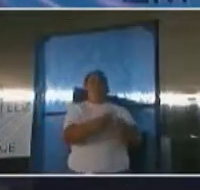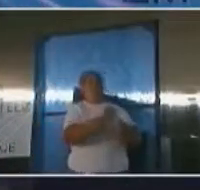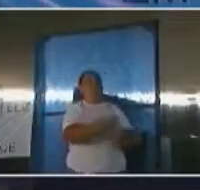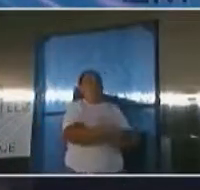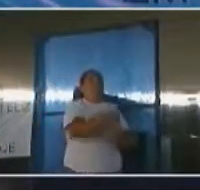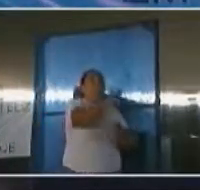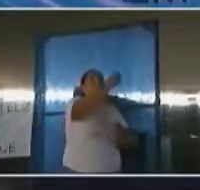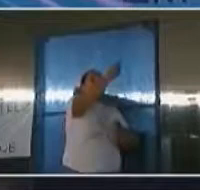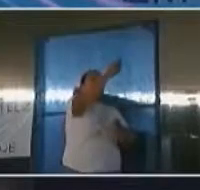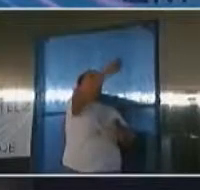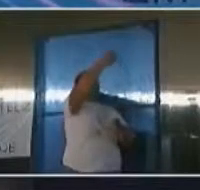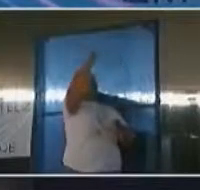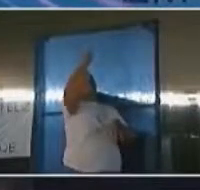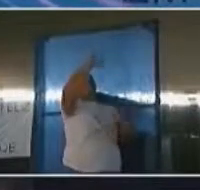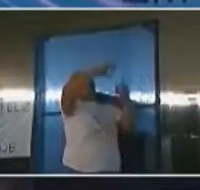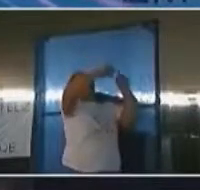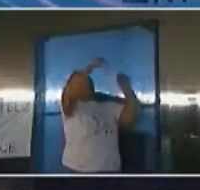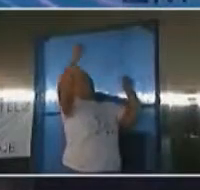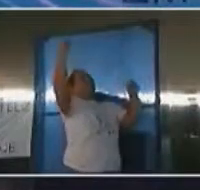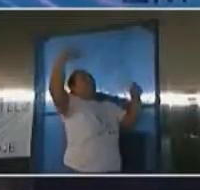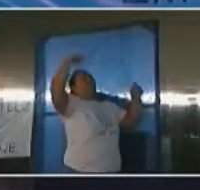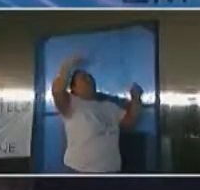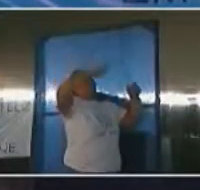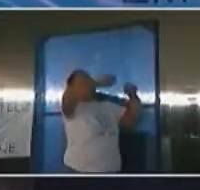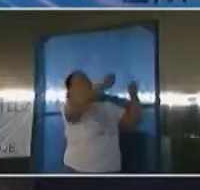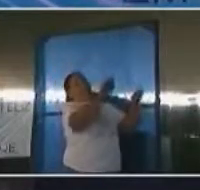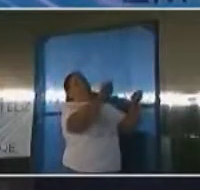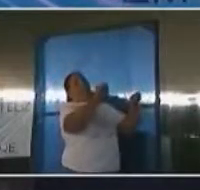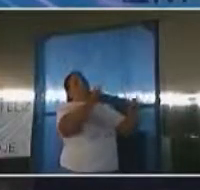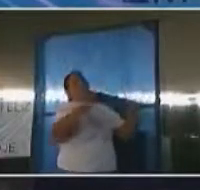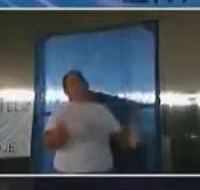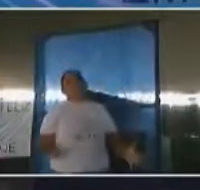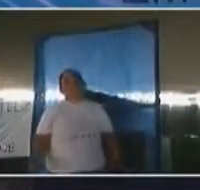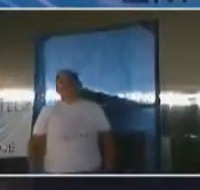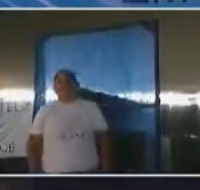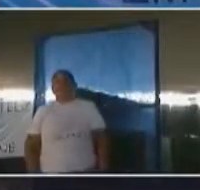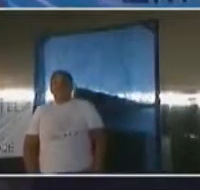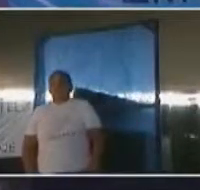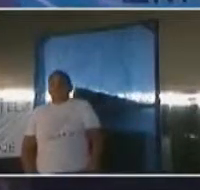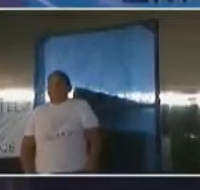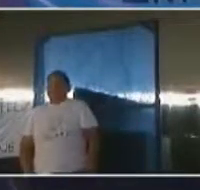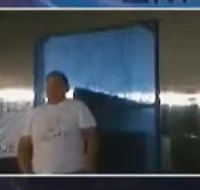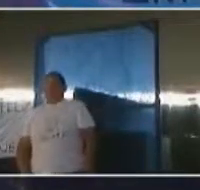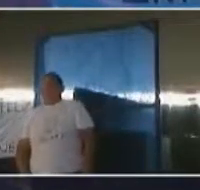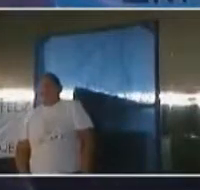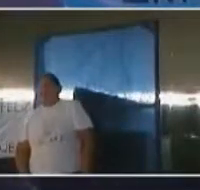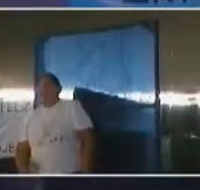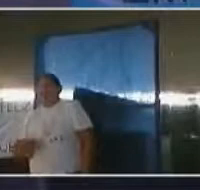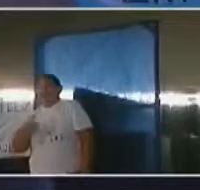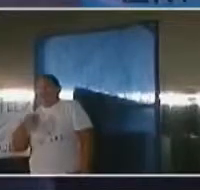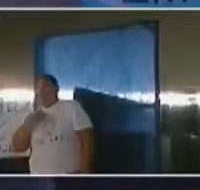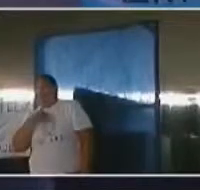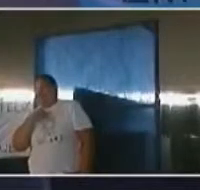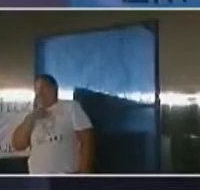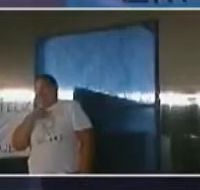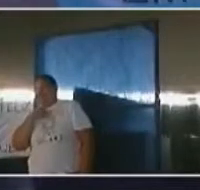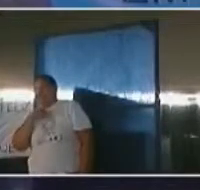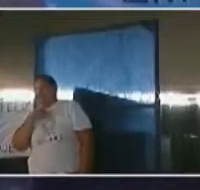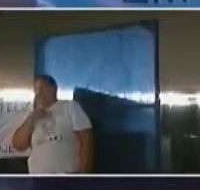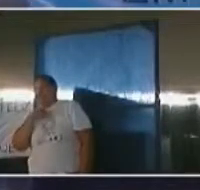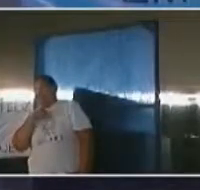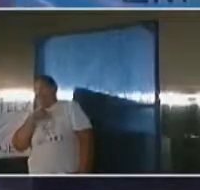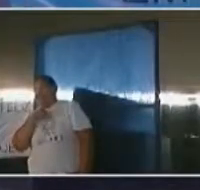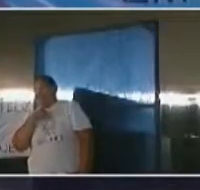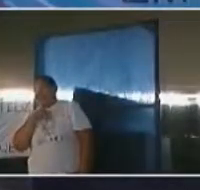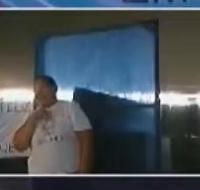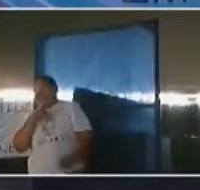das pandorgas. Às vezes, o sonho do voo se transformava no pesadelo da prisão.